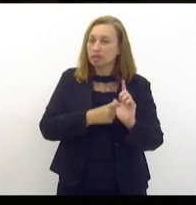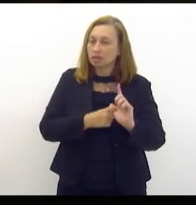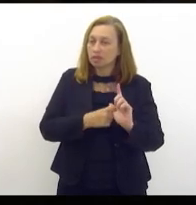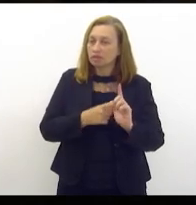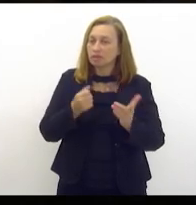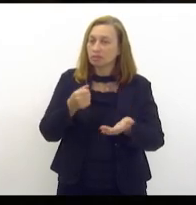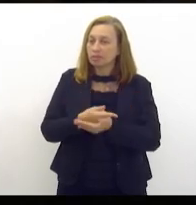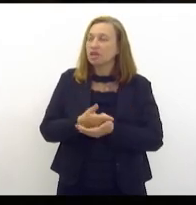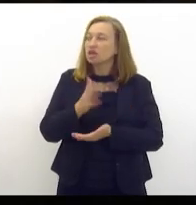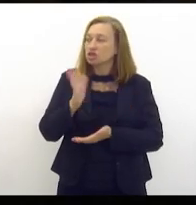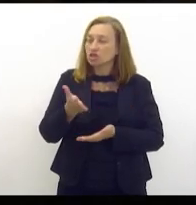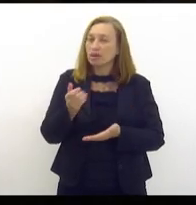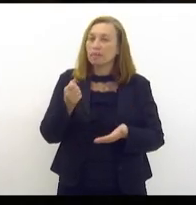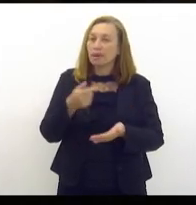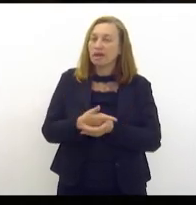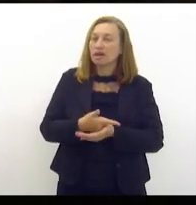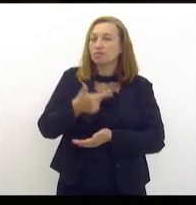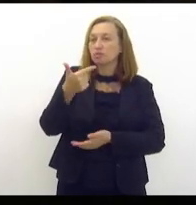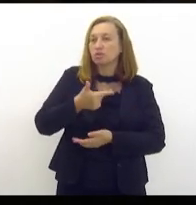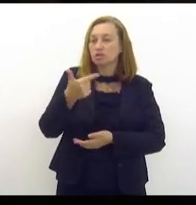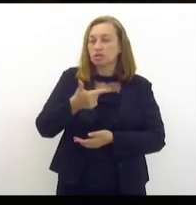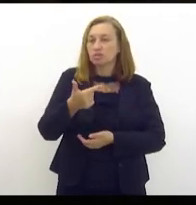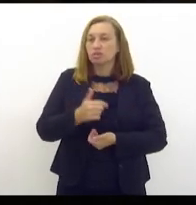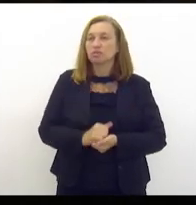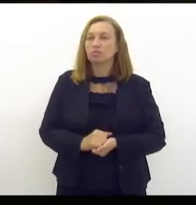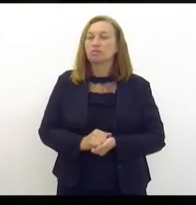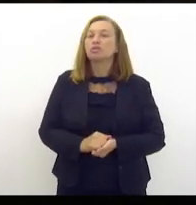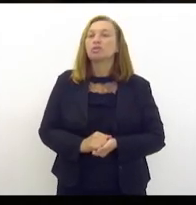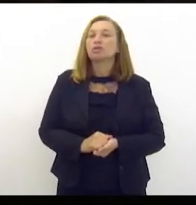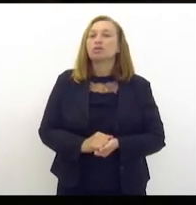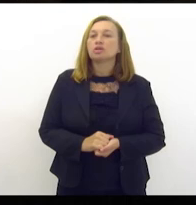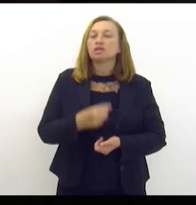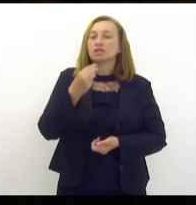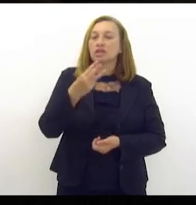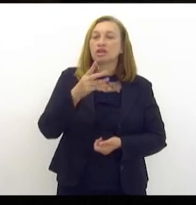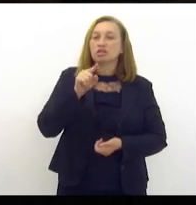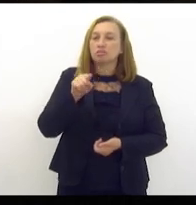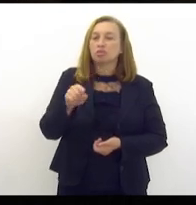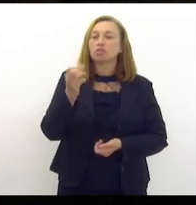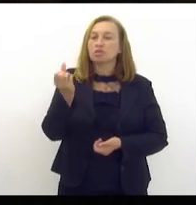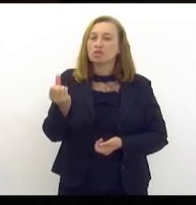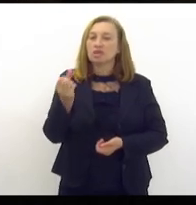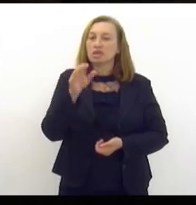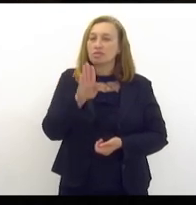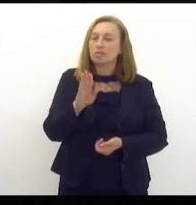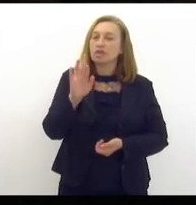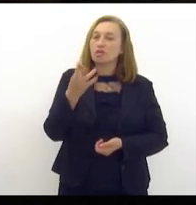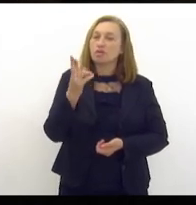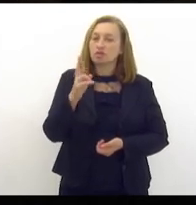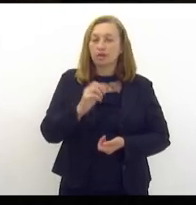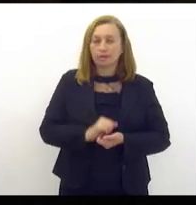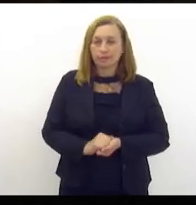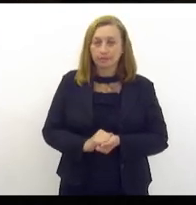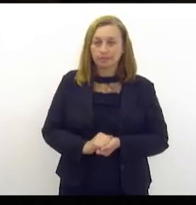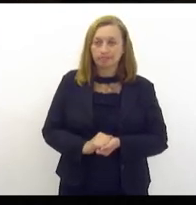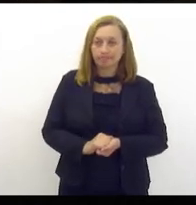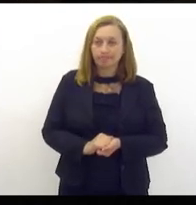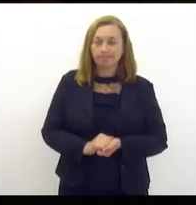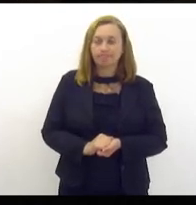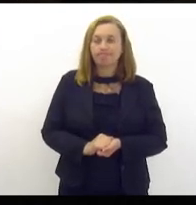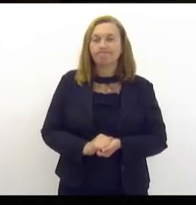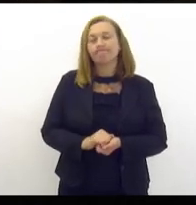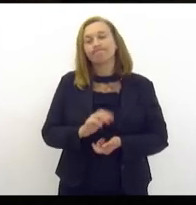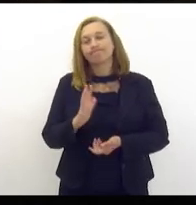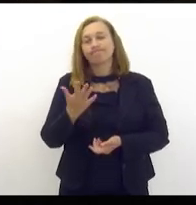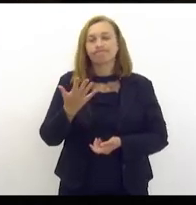pagamos até o segundo quadrimestre 3,6 bilhões de reais. Isso